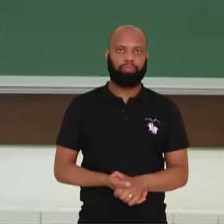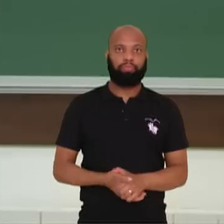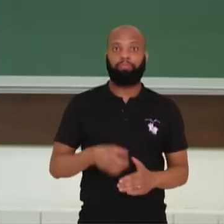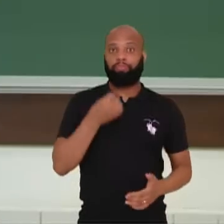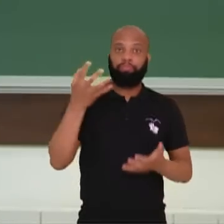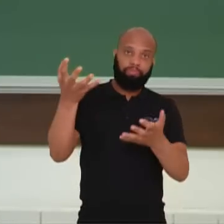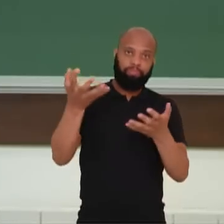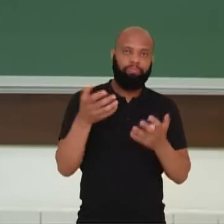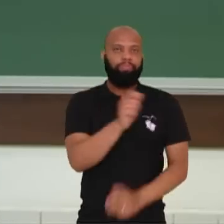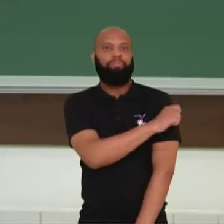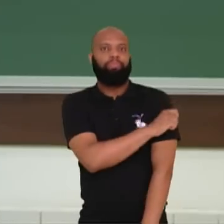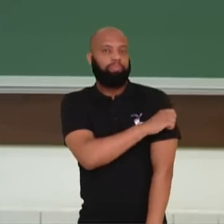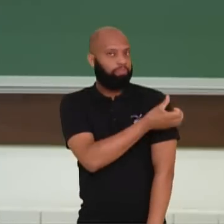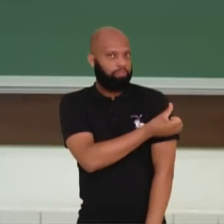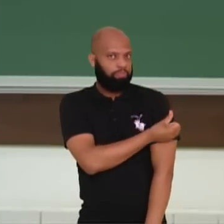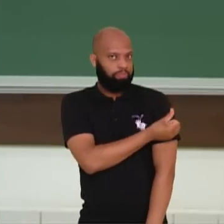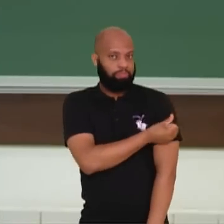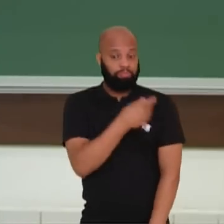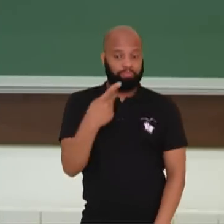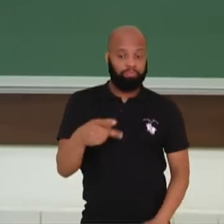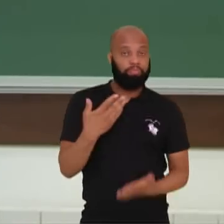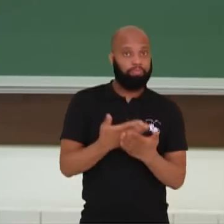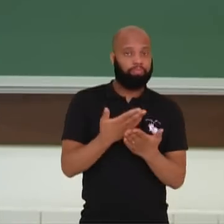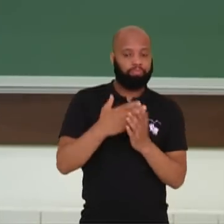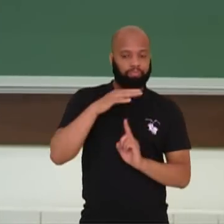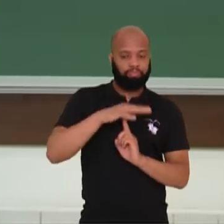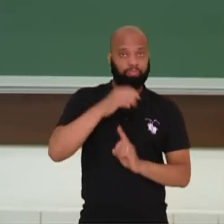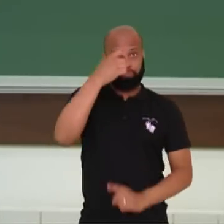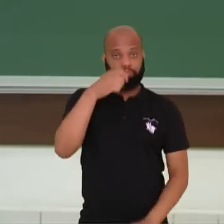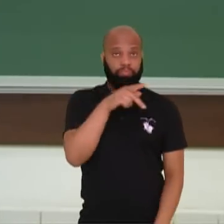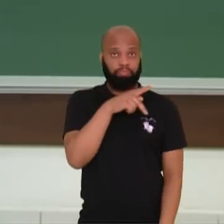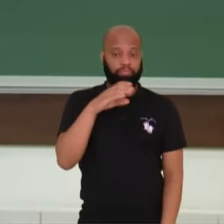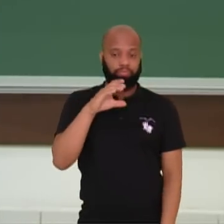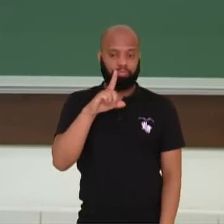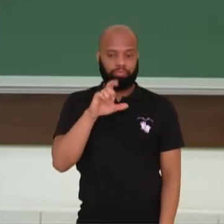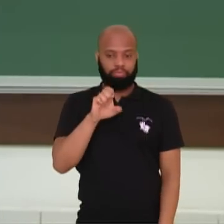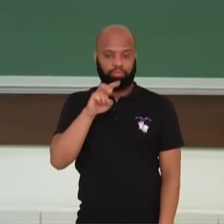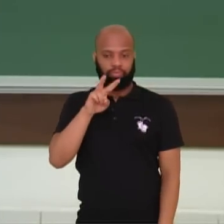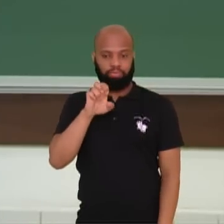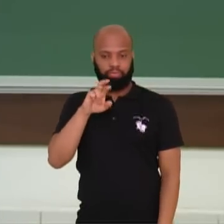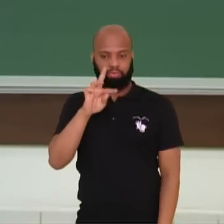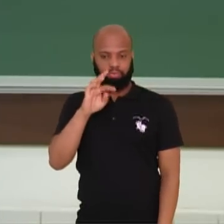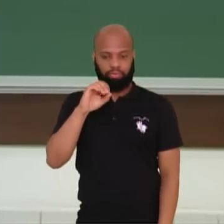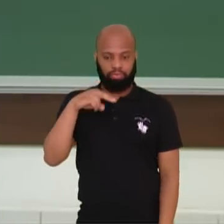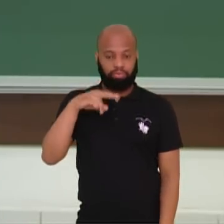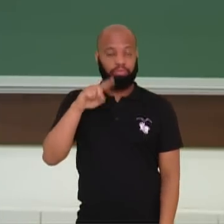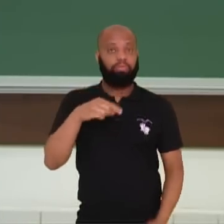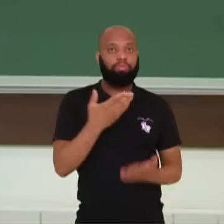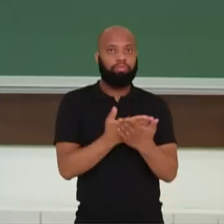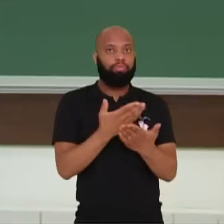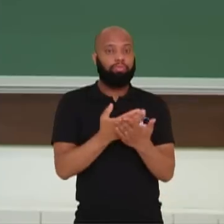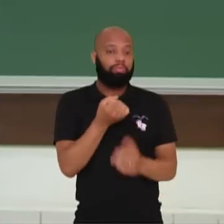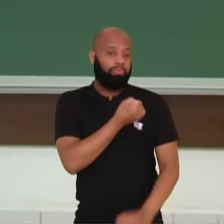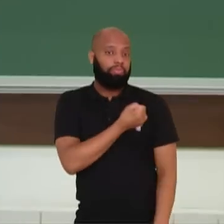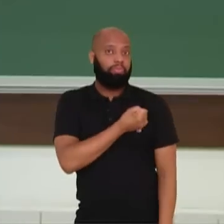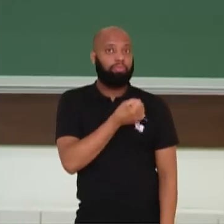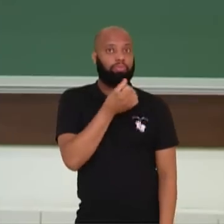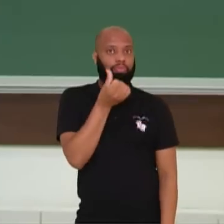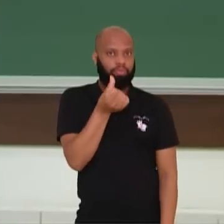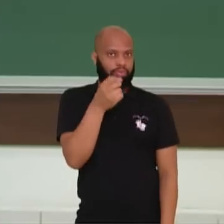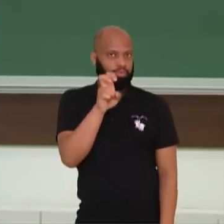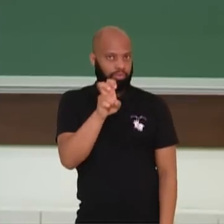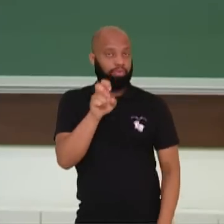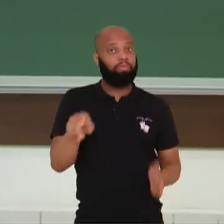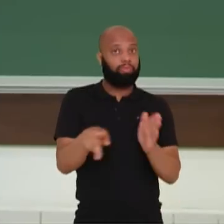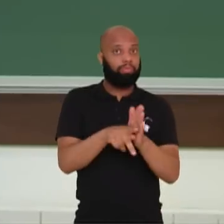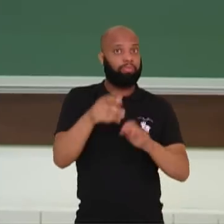Bem-vindos, alunos do sexto ano, ao Aula Paraná. Eu sou o professor Cleverton. Esta é a aula número 65 de História. Não se esqueça